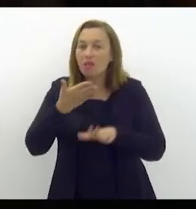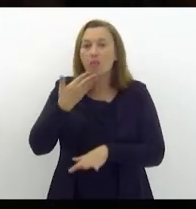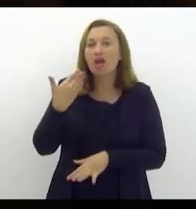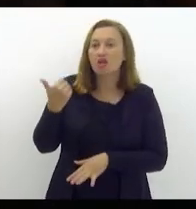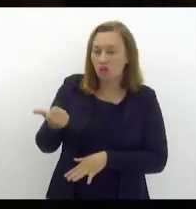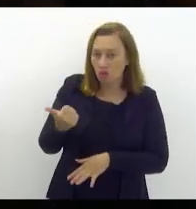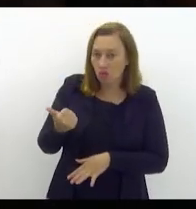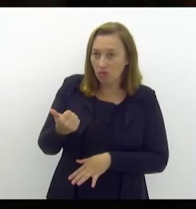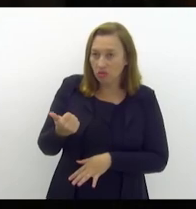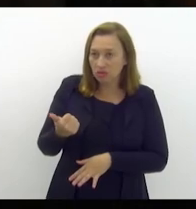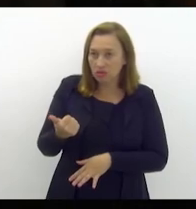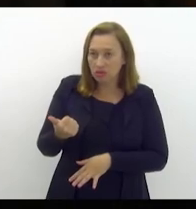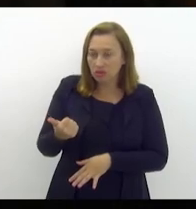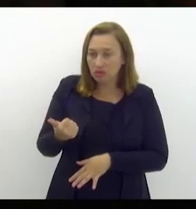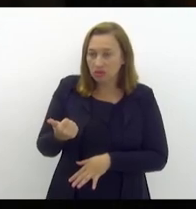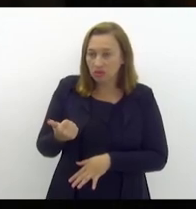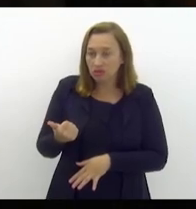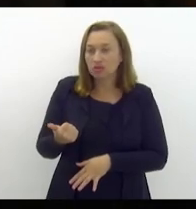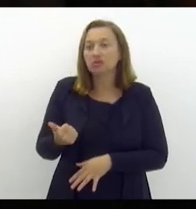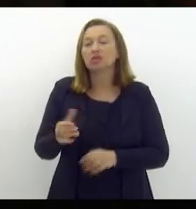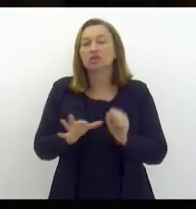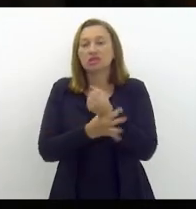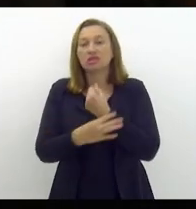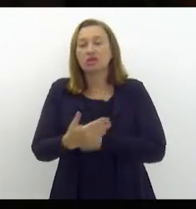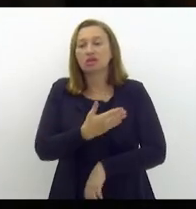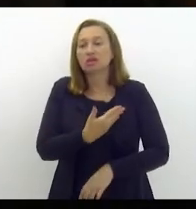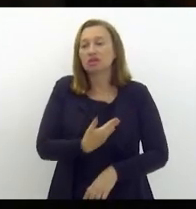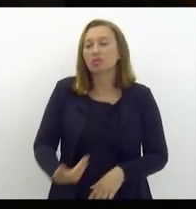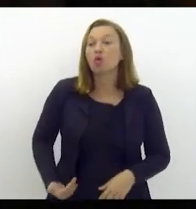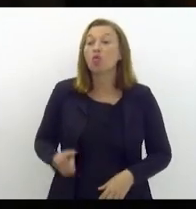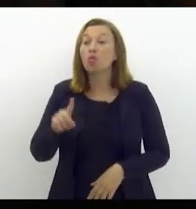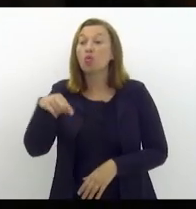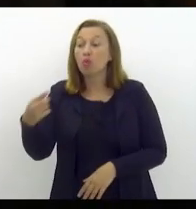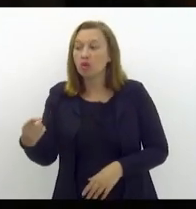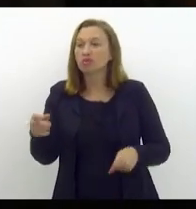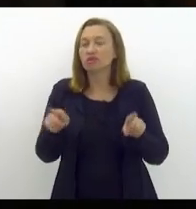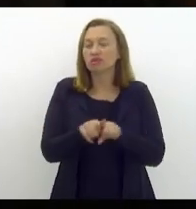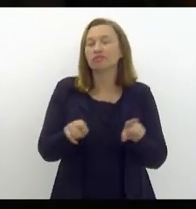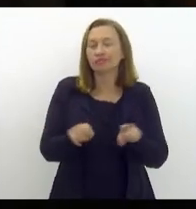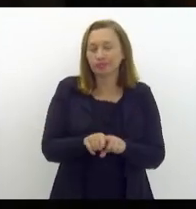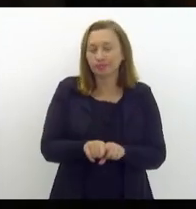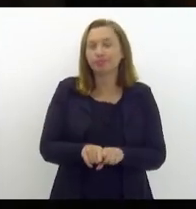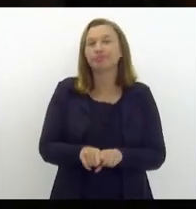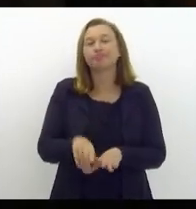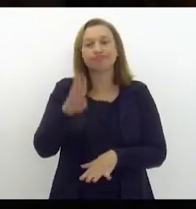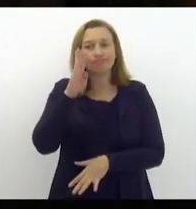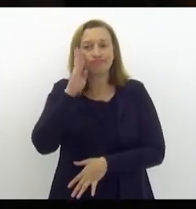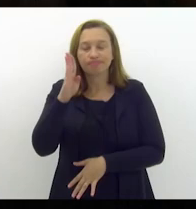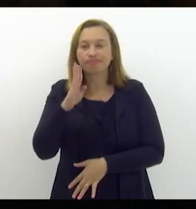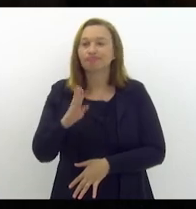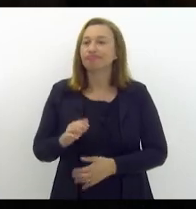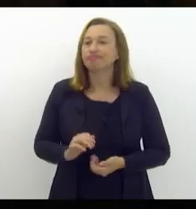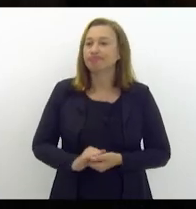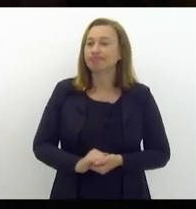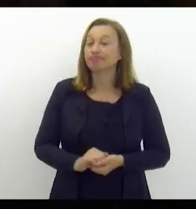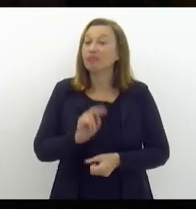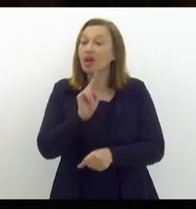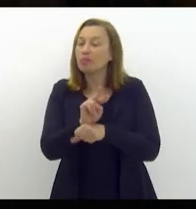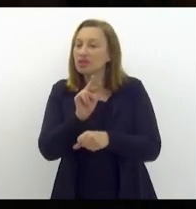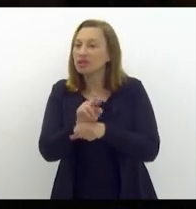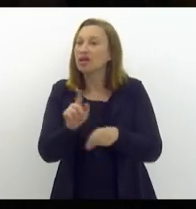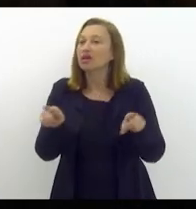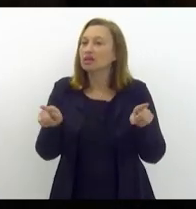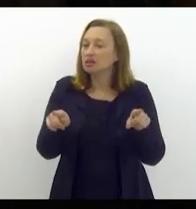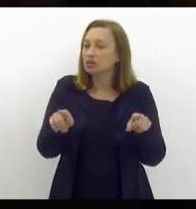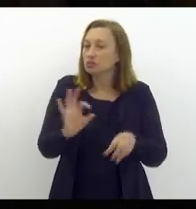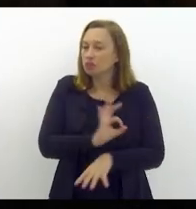melhor nas ações de segurança pública. Um outro elemento que é fundamental é isso, é a proteção tanto